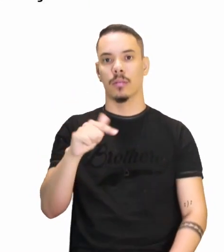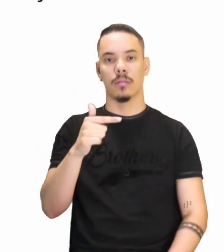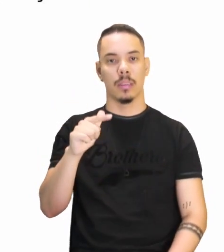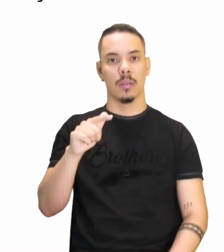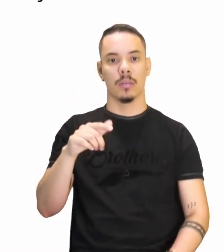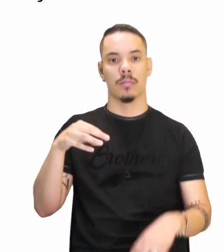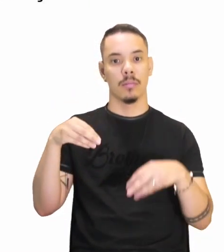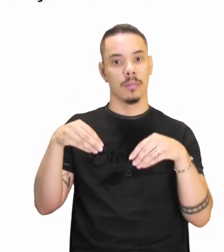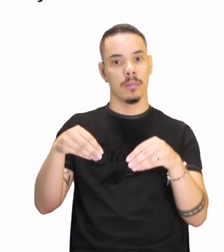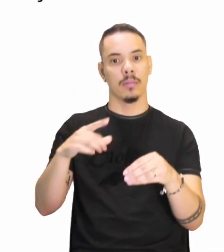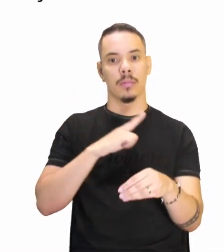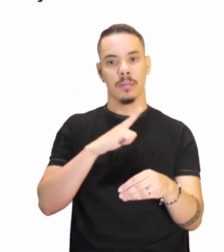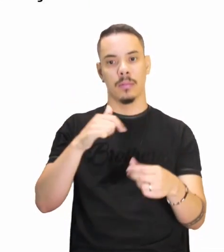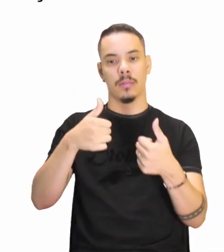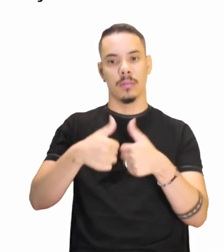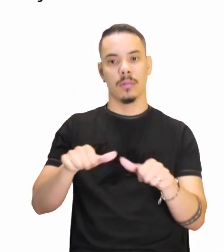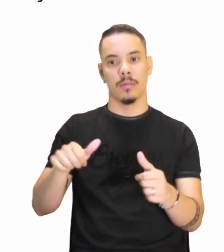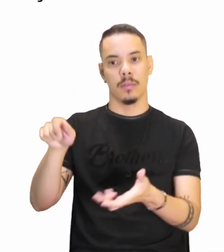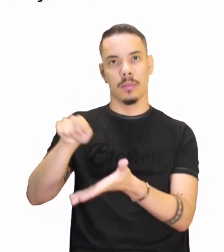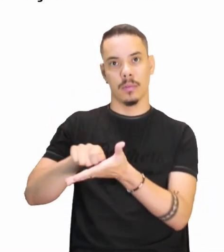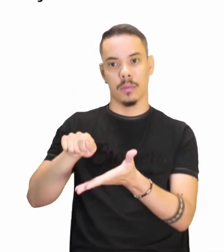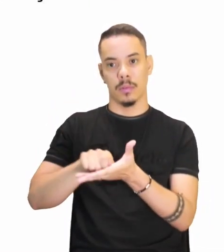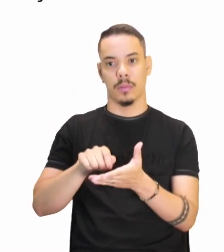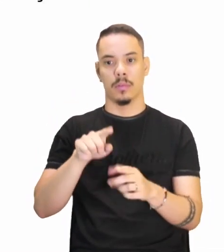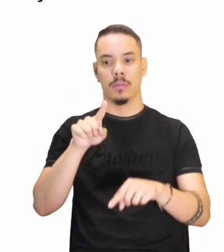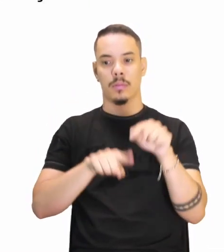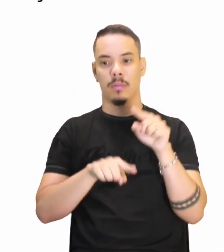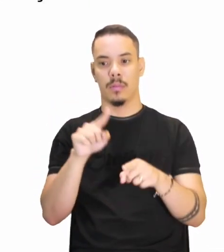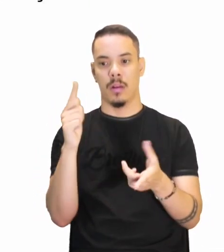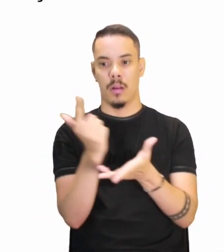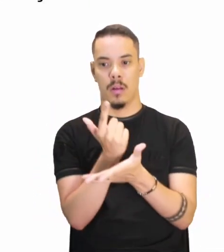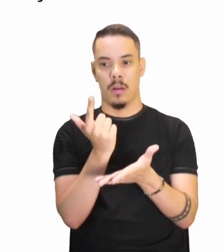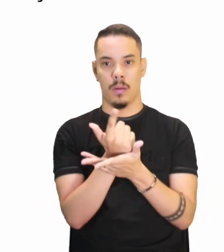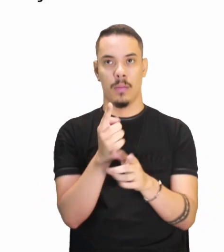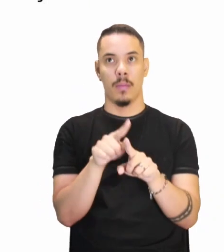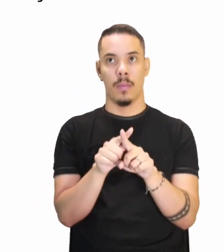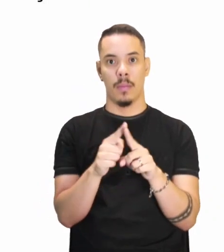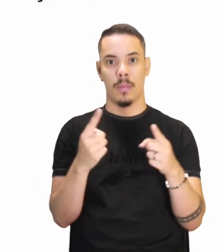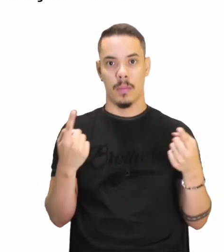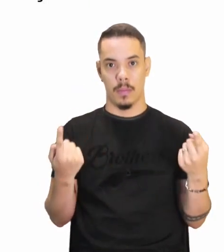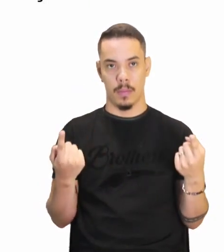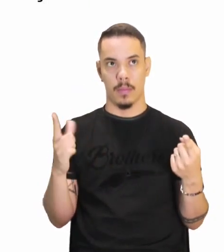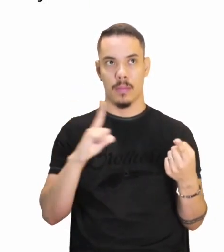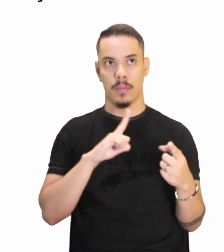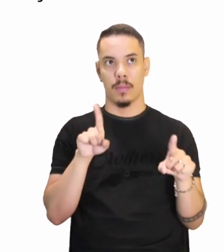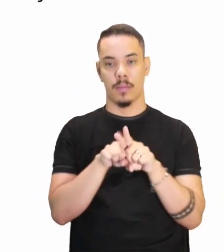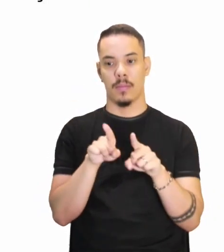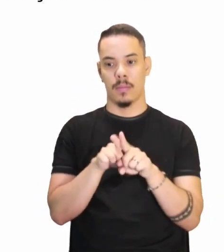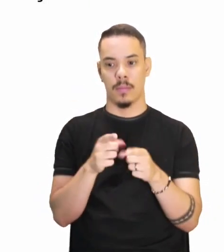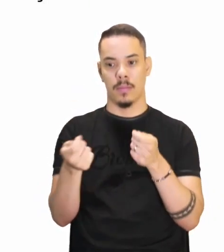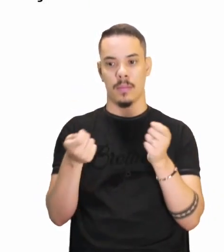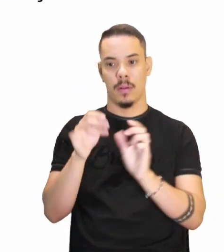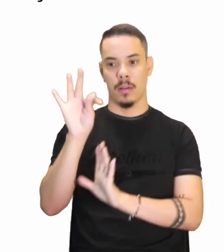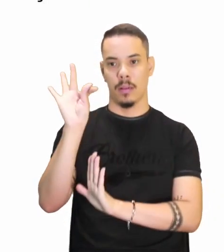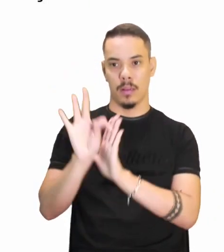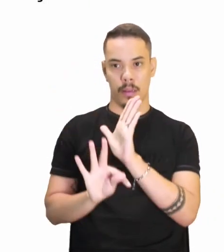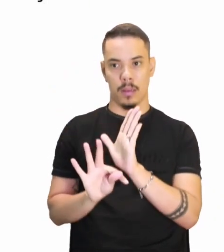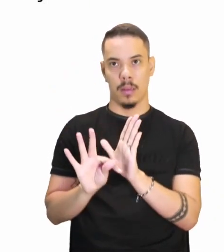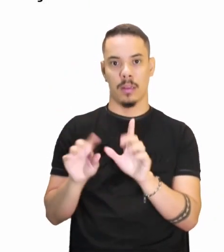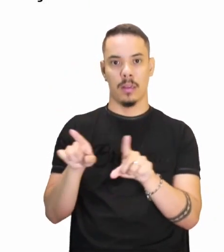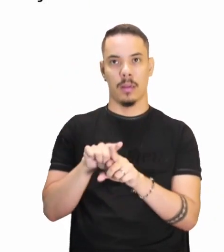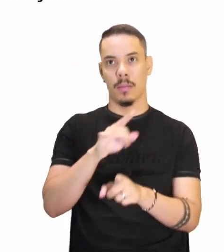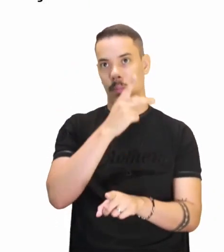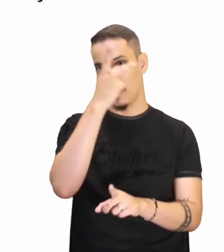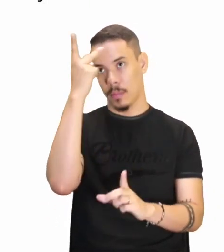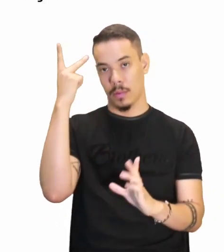terreno que fica entre o escritor e a sua obra mas justamente no terreno que fica entre o texto e o